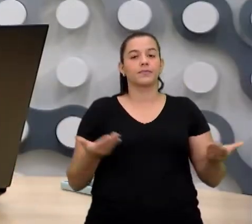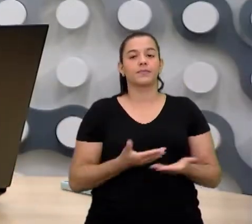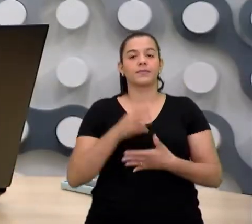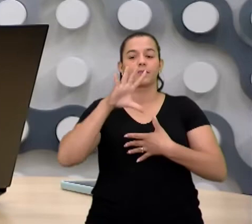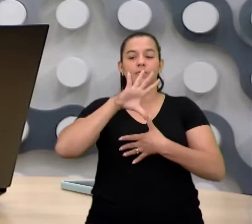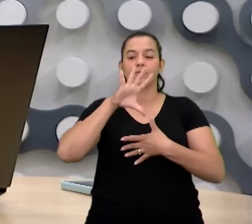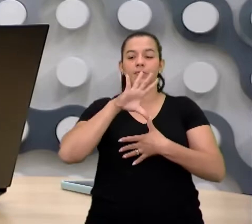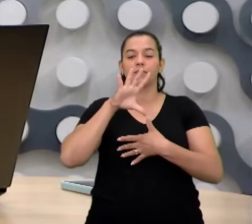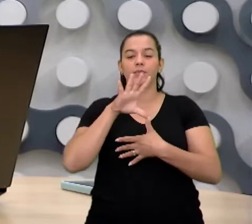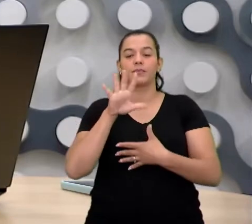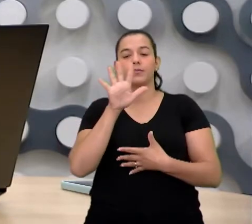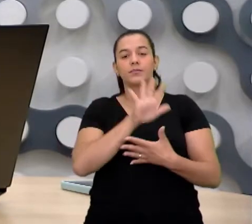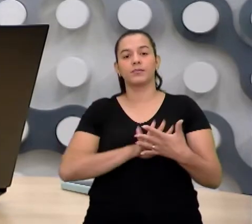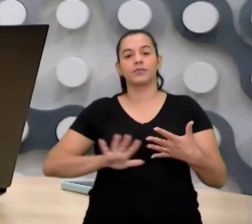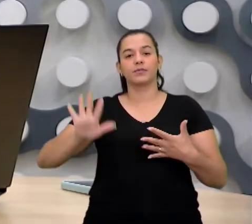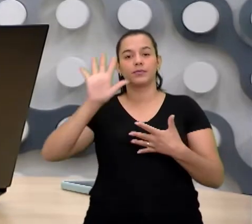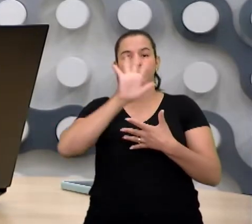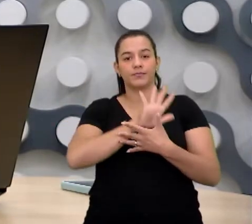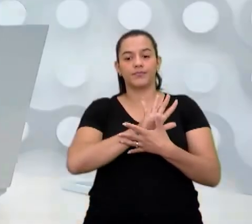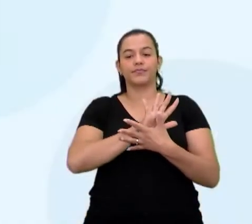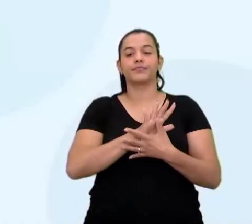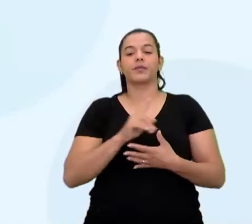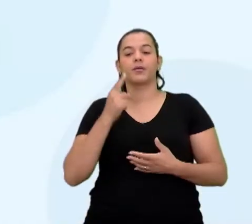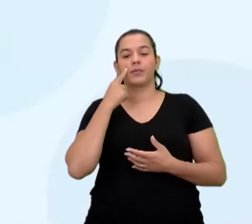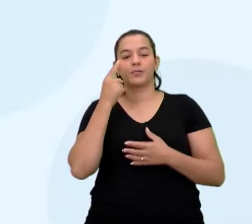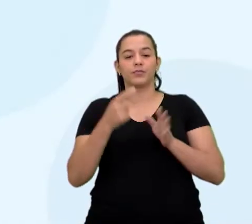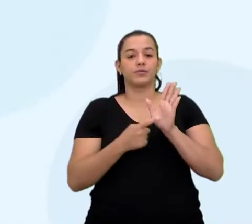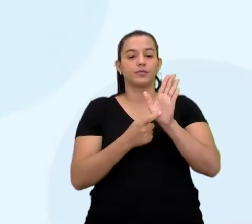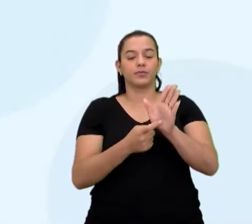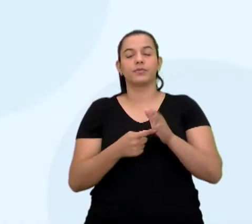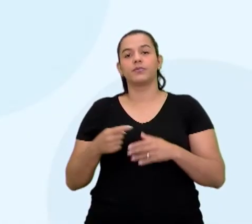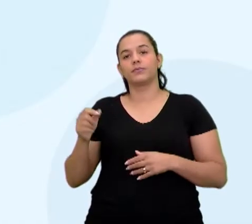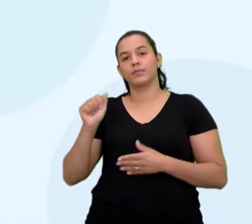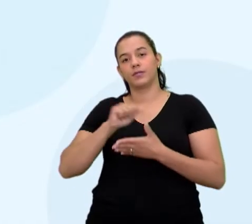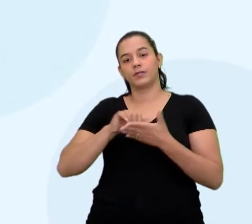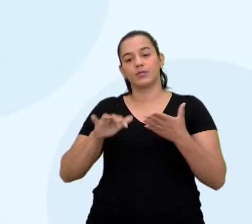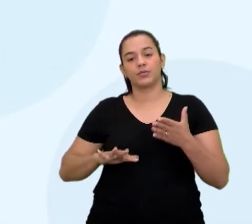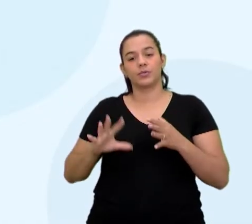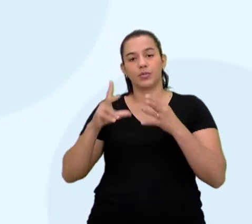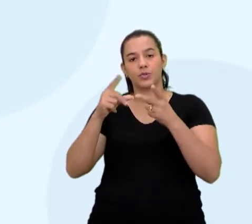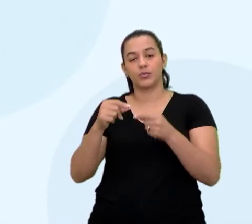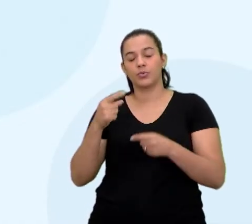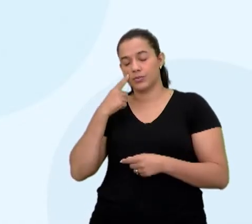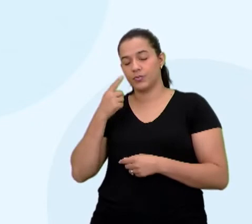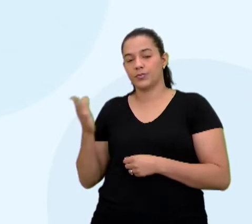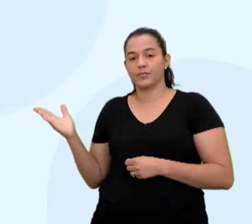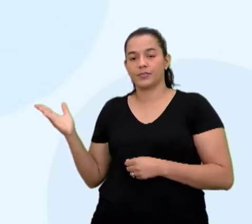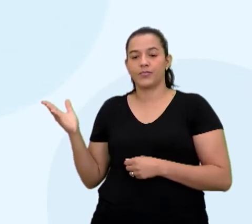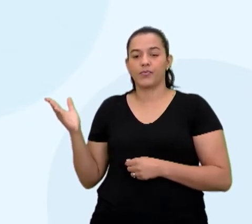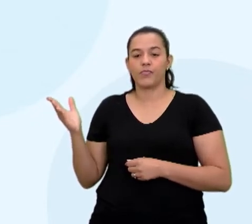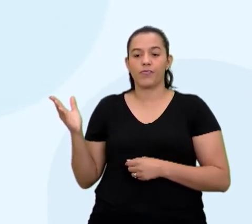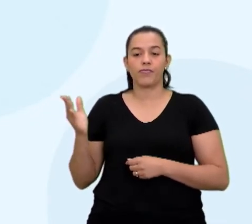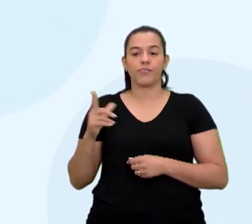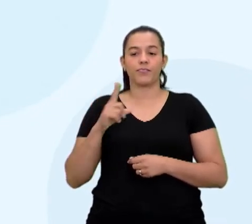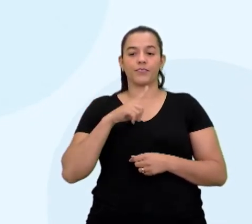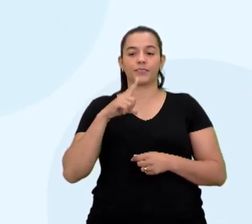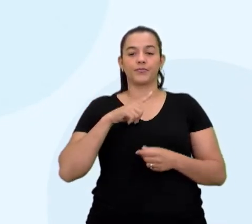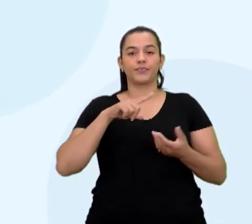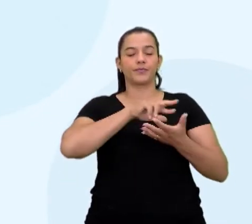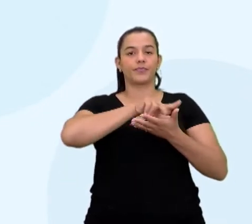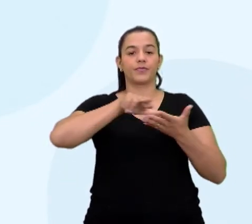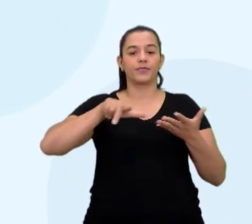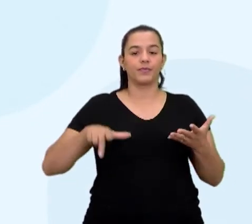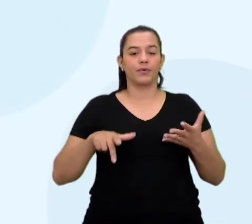né, mostrando aí as atividades sísmicas. Tá lá, atividades sísmicas, né, e aí nós temos vários pontos